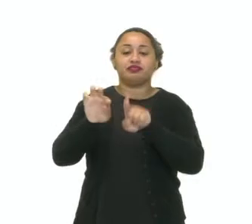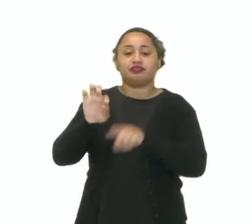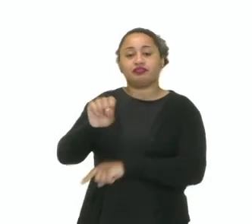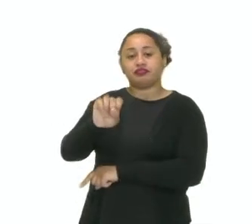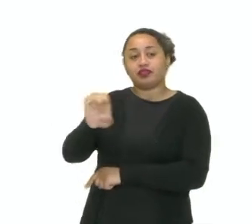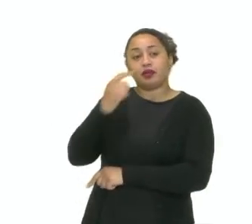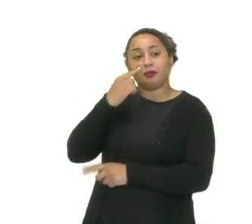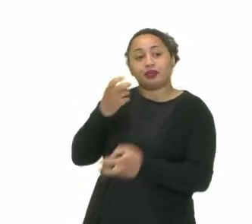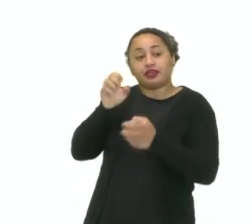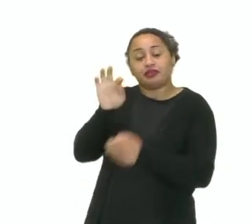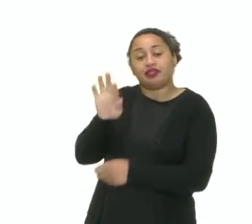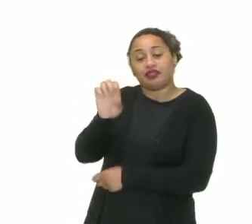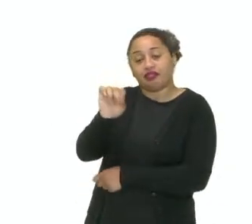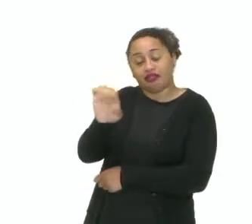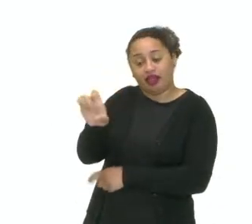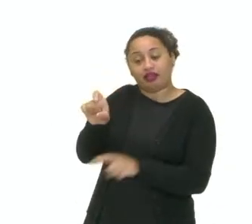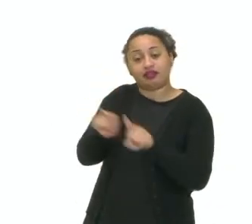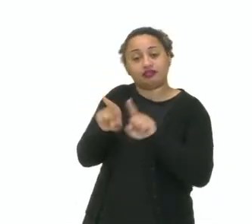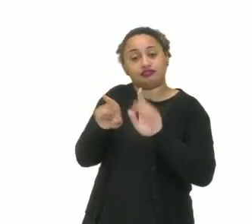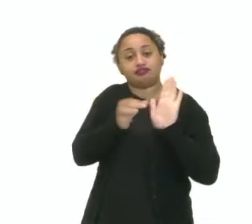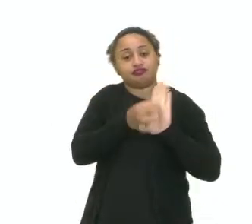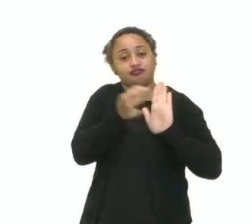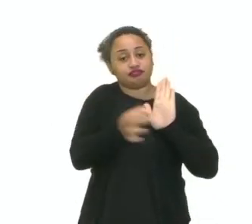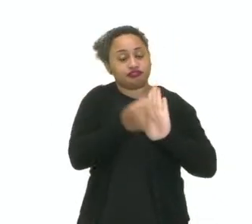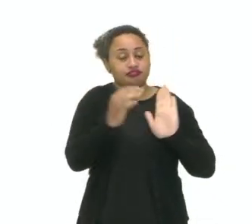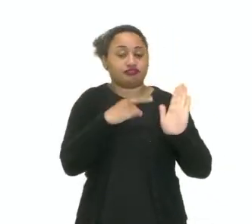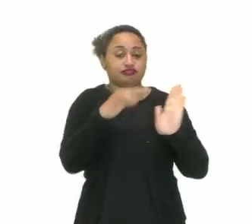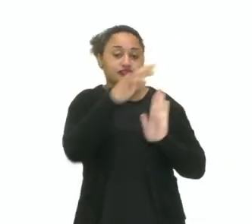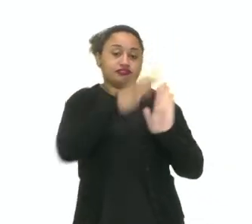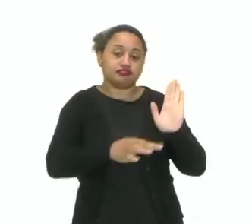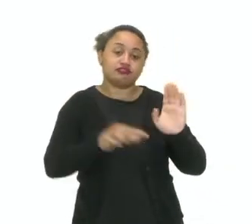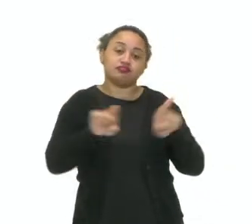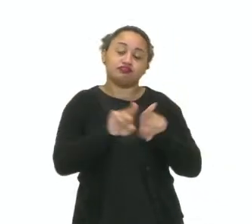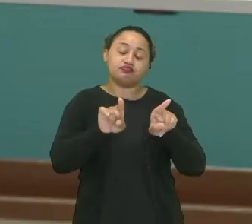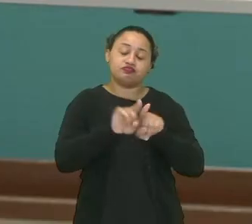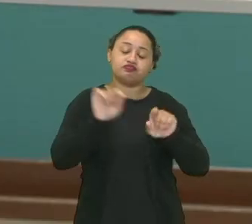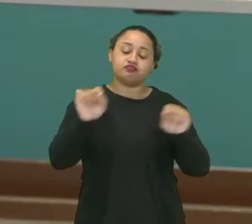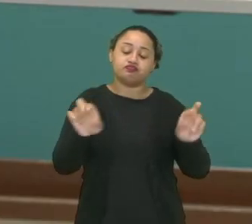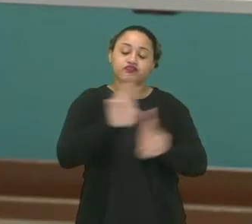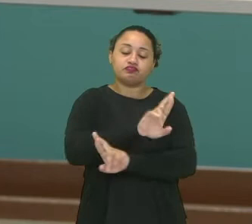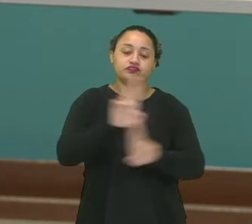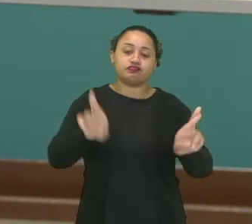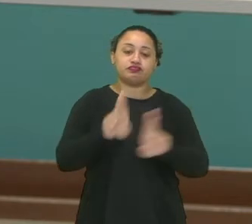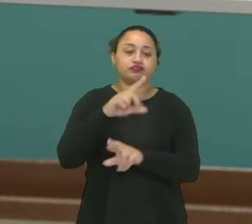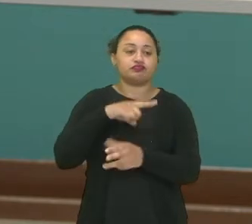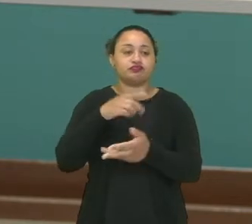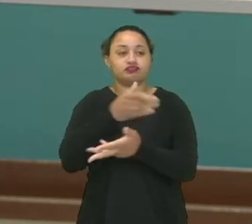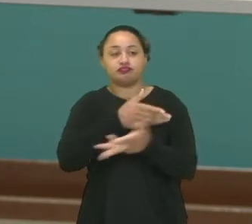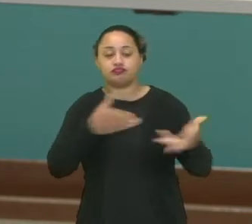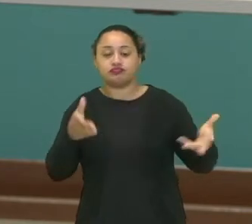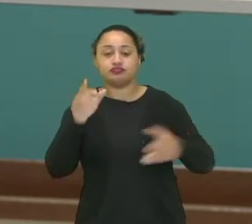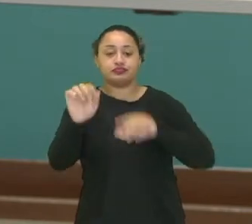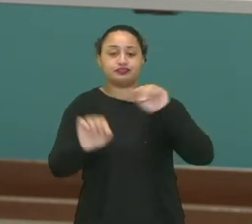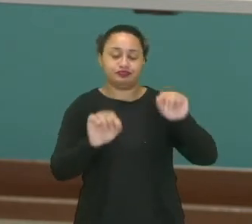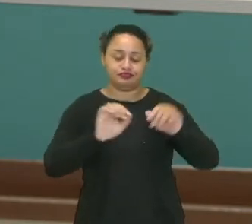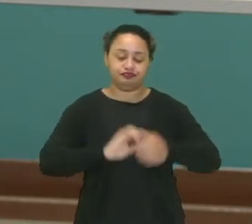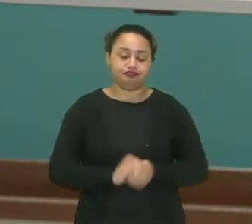os argumentos em um texto e estabelecendo relações entre eles. O